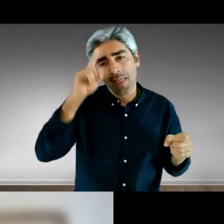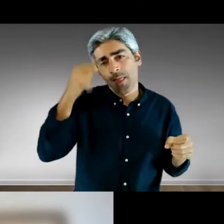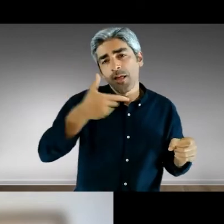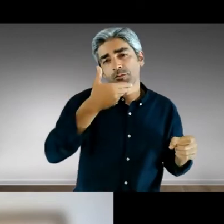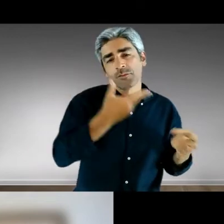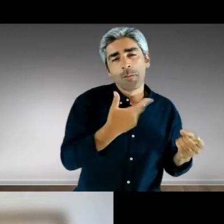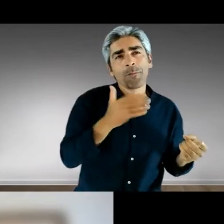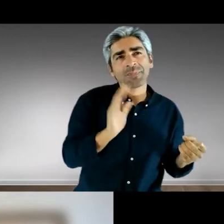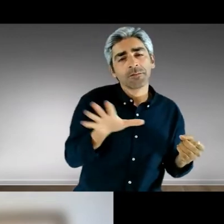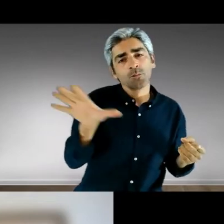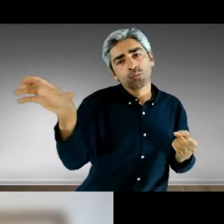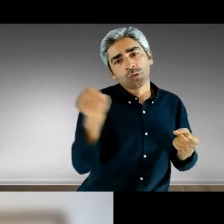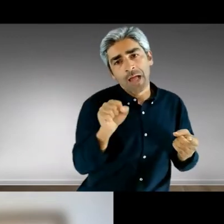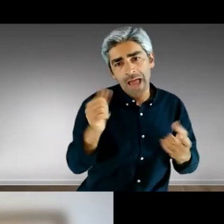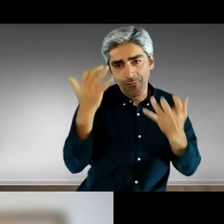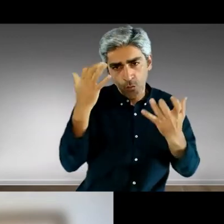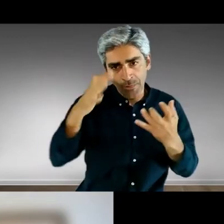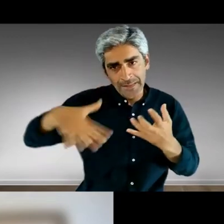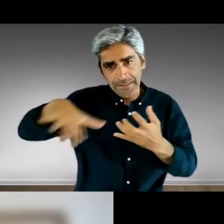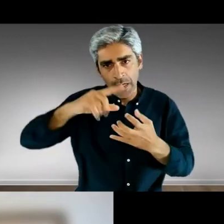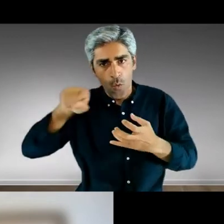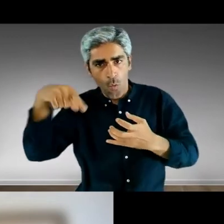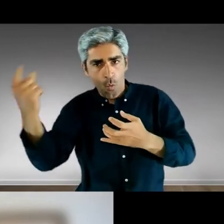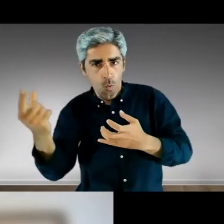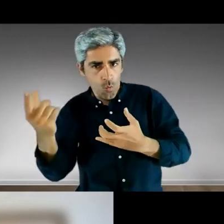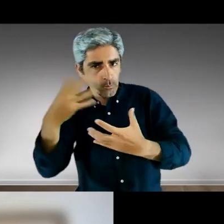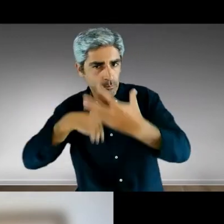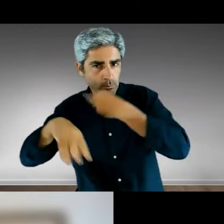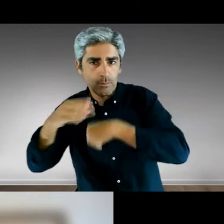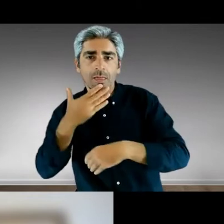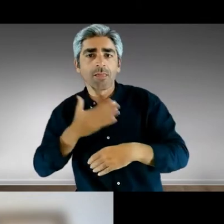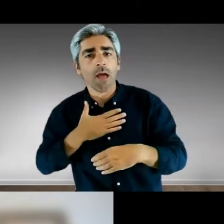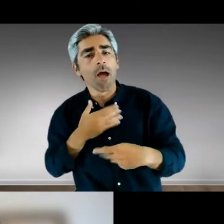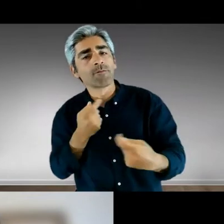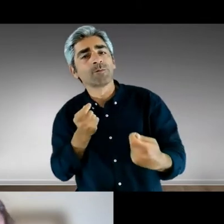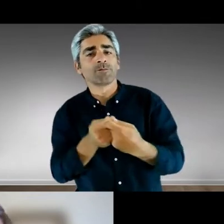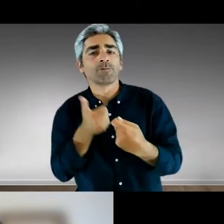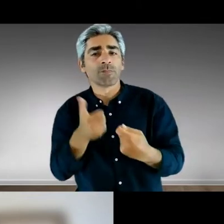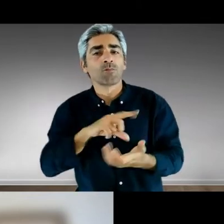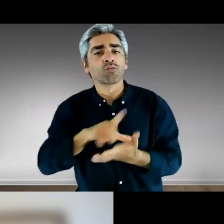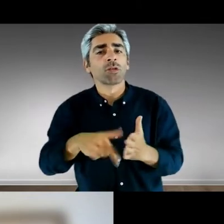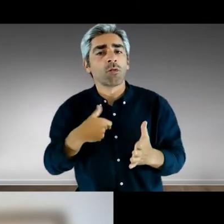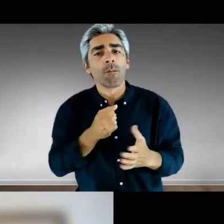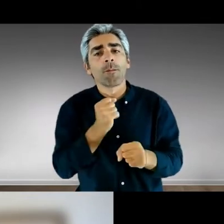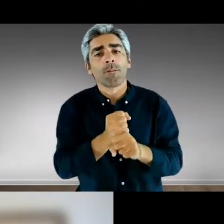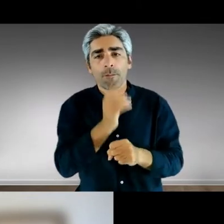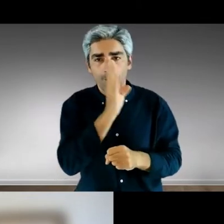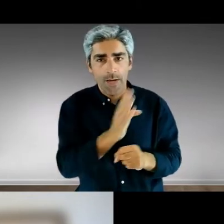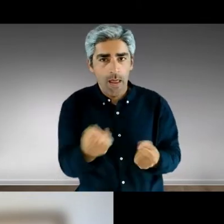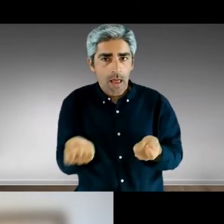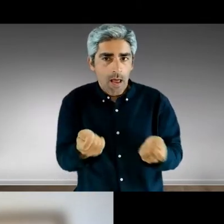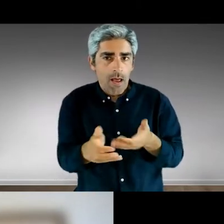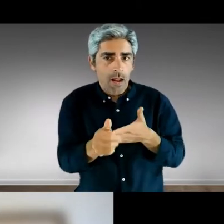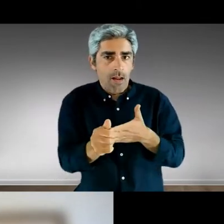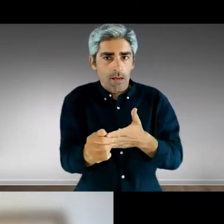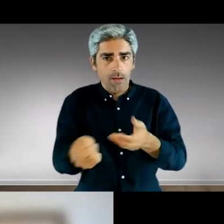tinha que ir buscar a informação e beber e de alguma forma também legitimar no fundo os projetos que eu acabo por liderar.